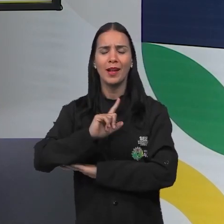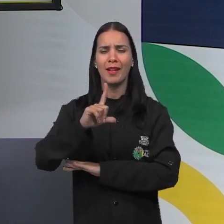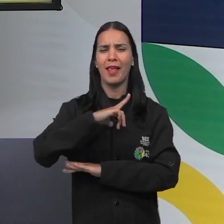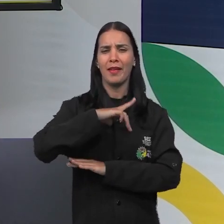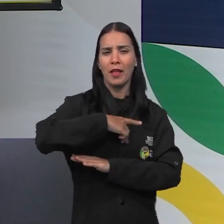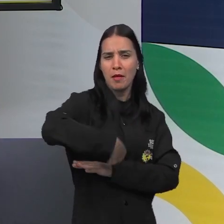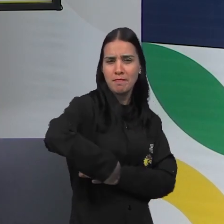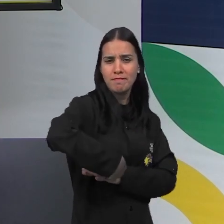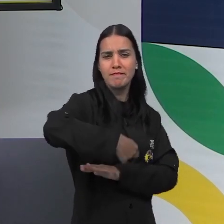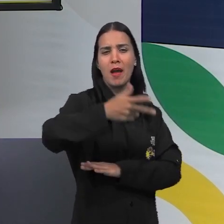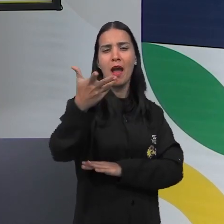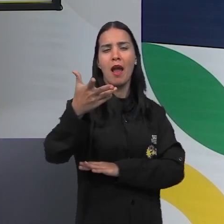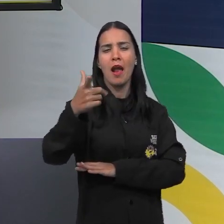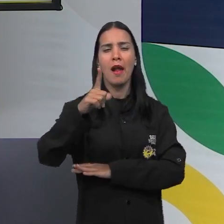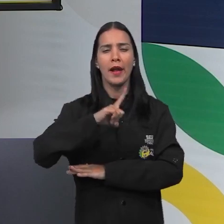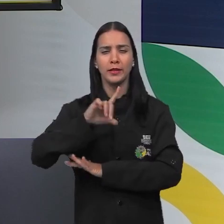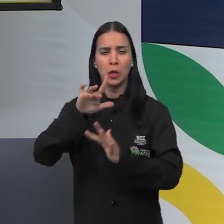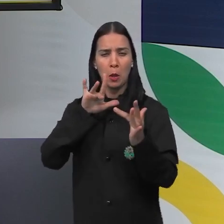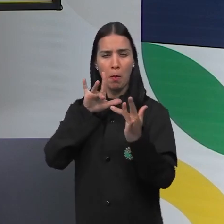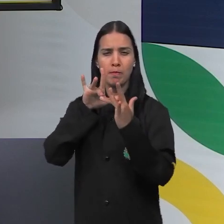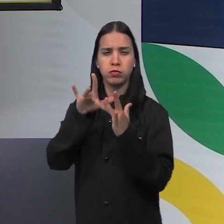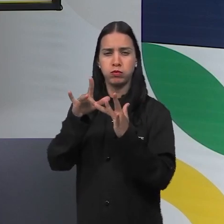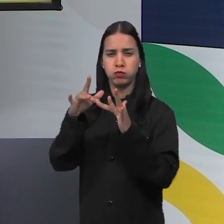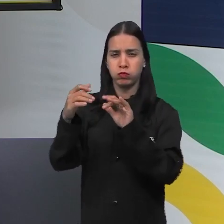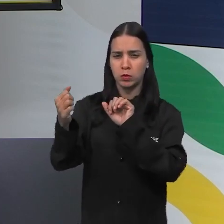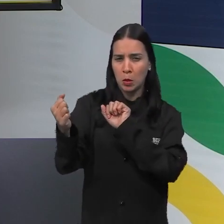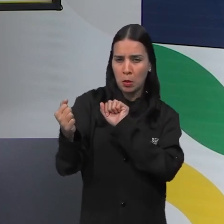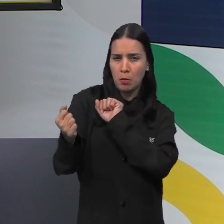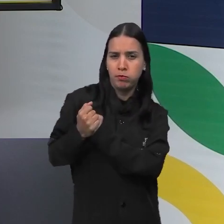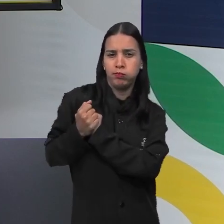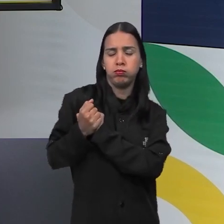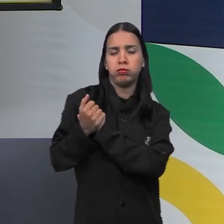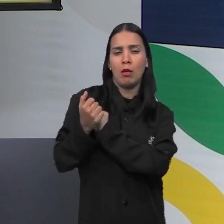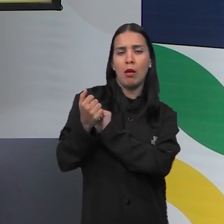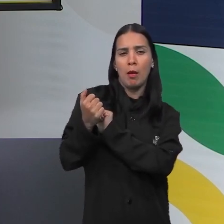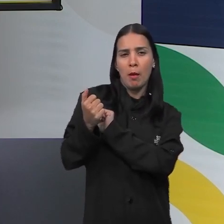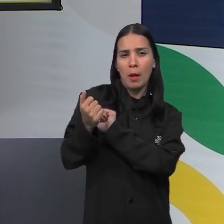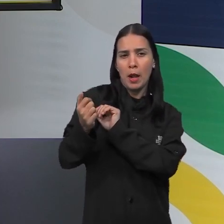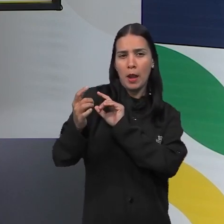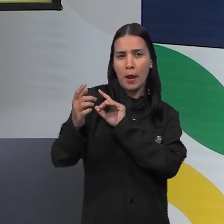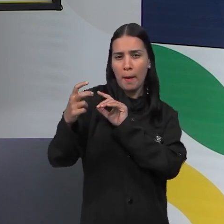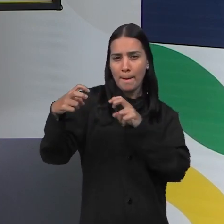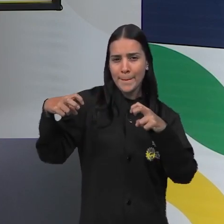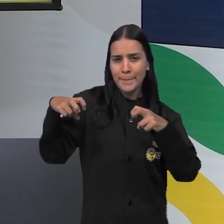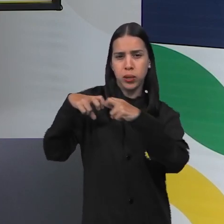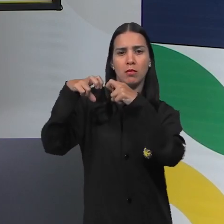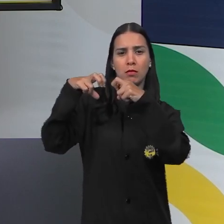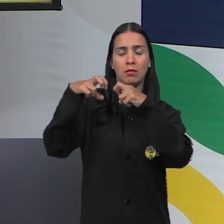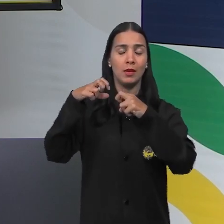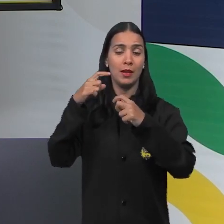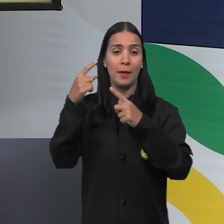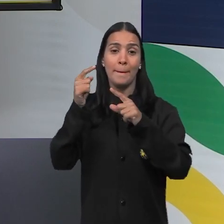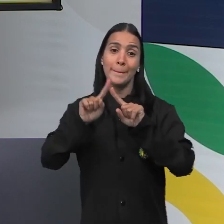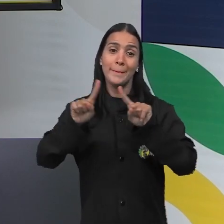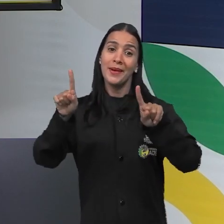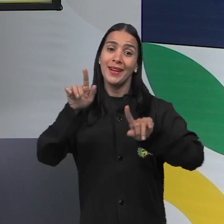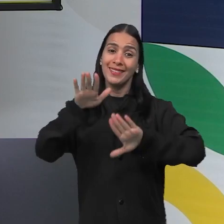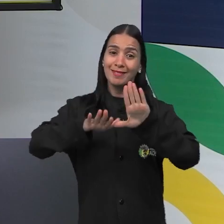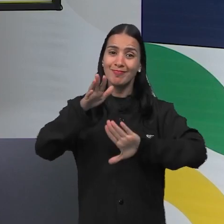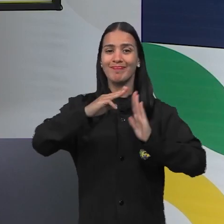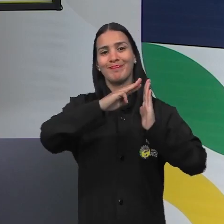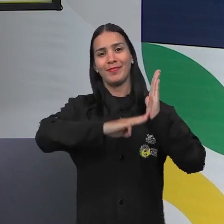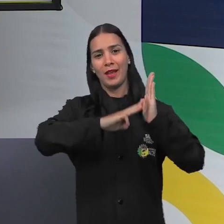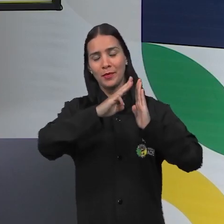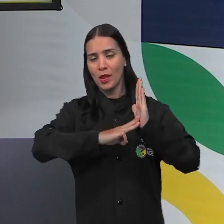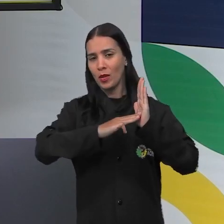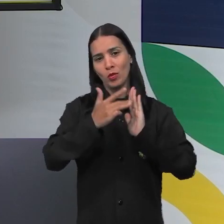aqueles contatos truculentos. E o que acontece? A depender do tipo de modalidade, isso é inevitável. Mas